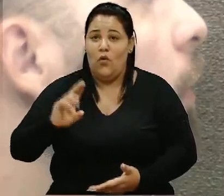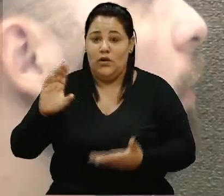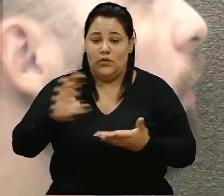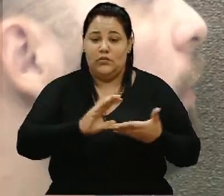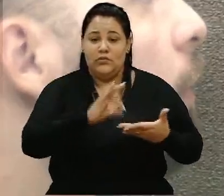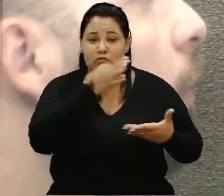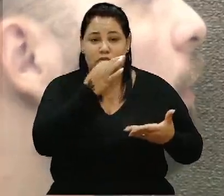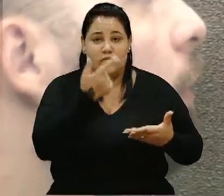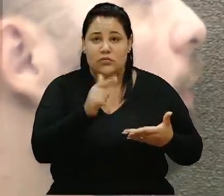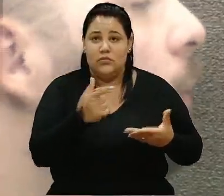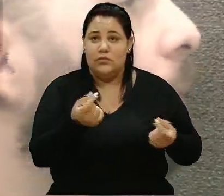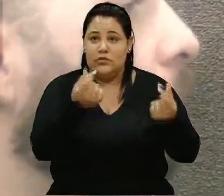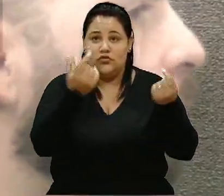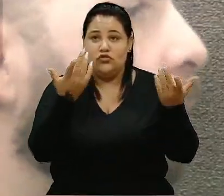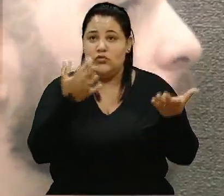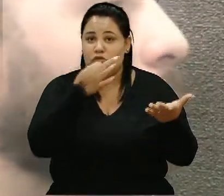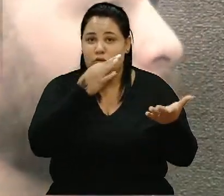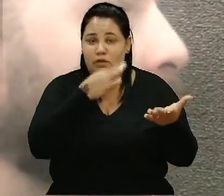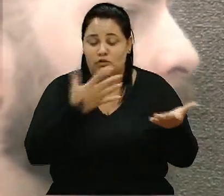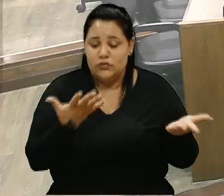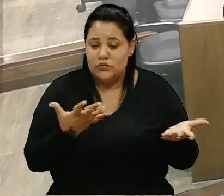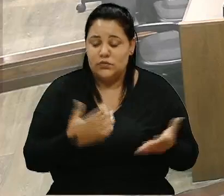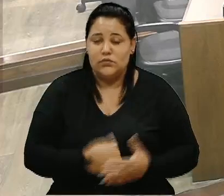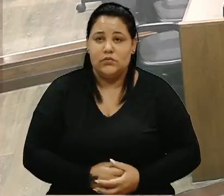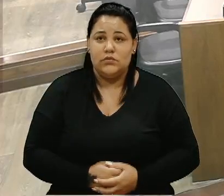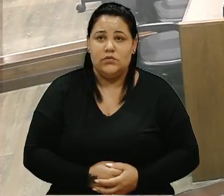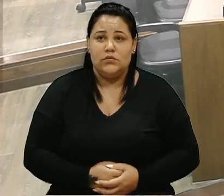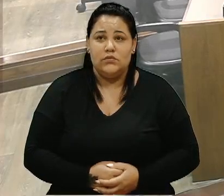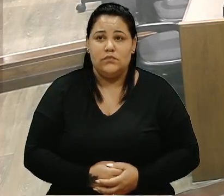dinheiro. Obrigado, vereadora Daiane Mello.